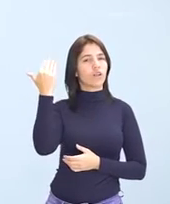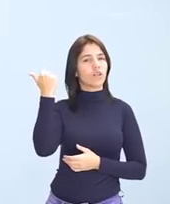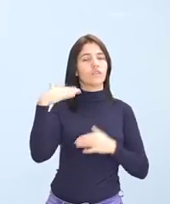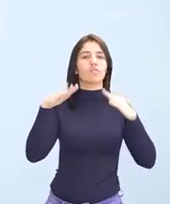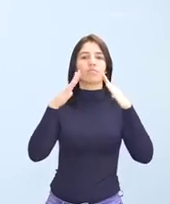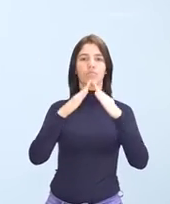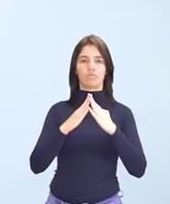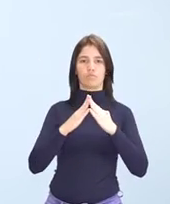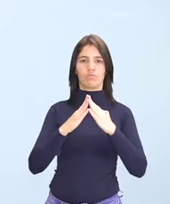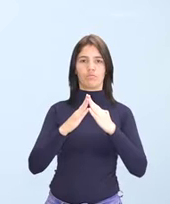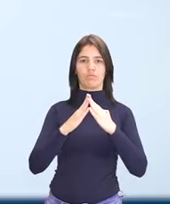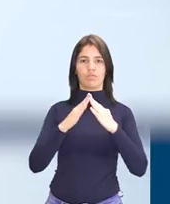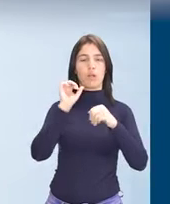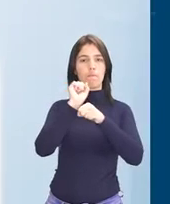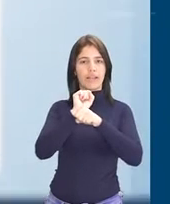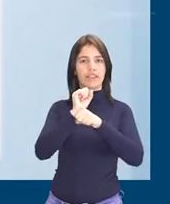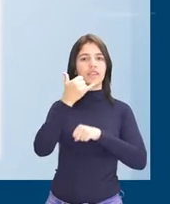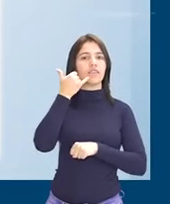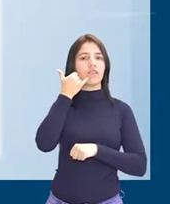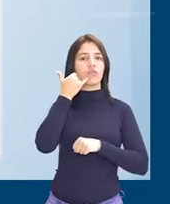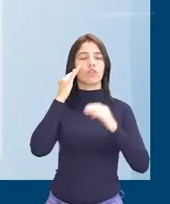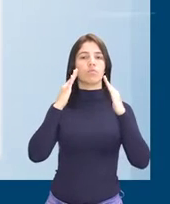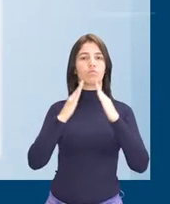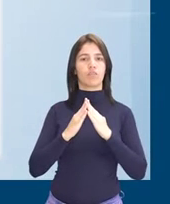de casa, telefone.